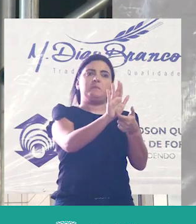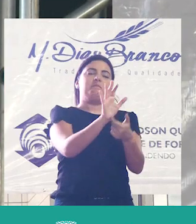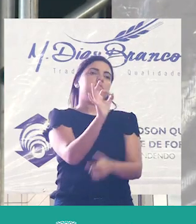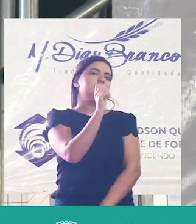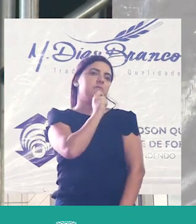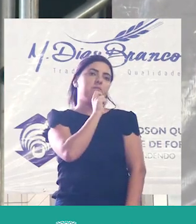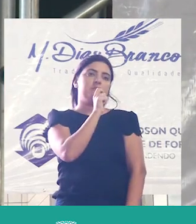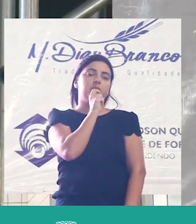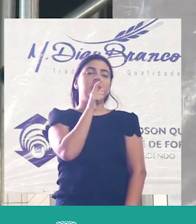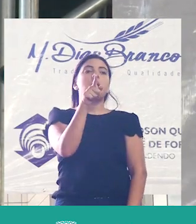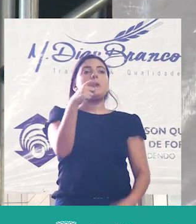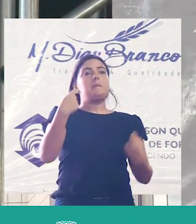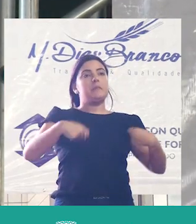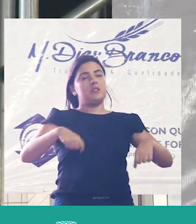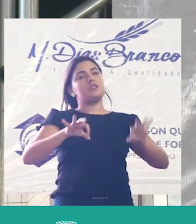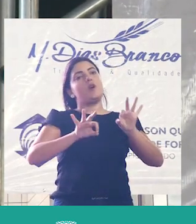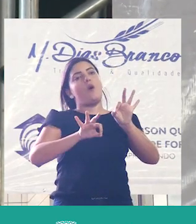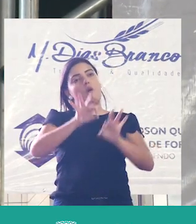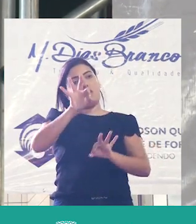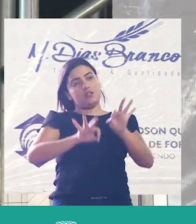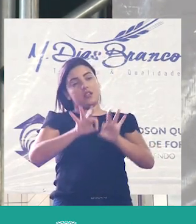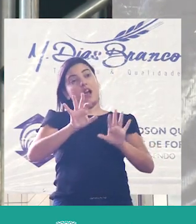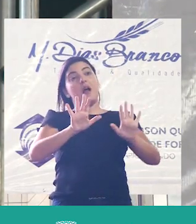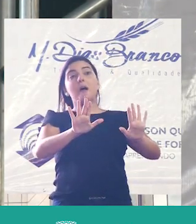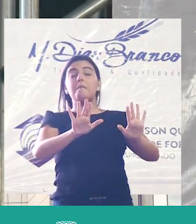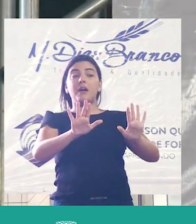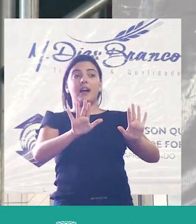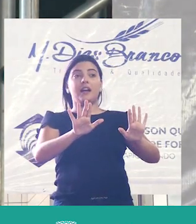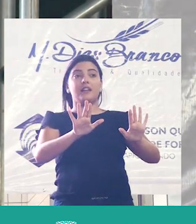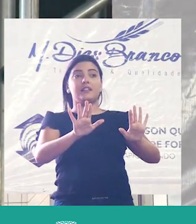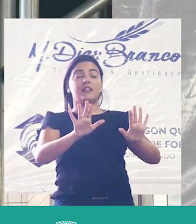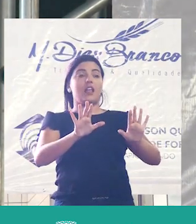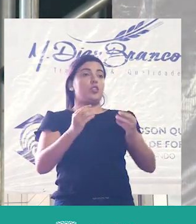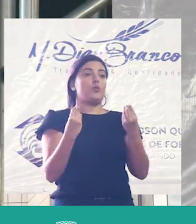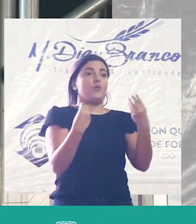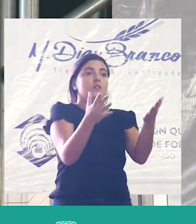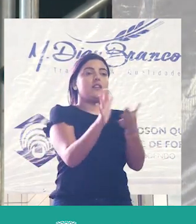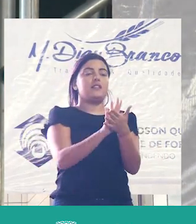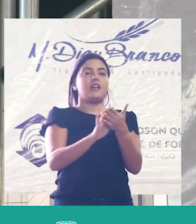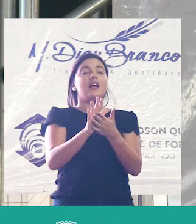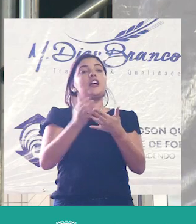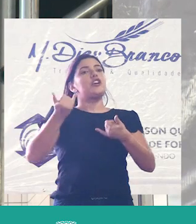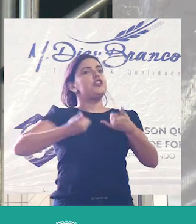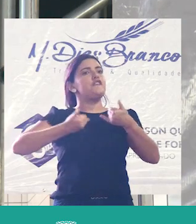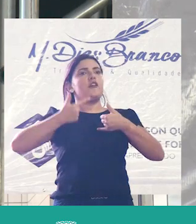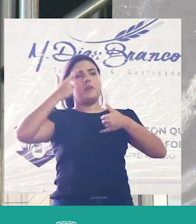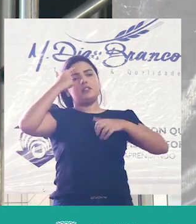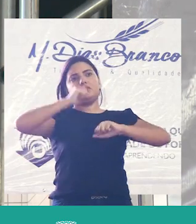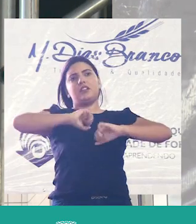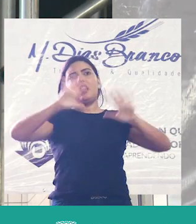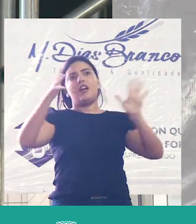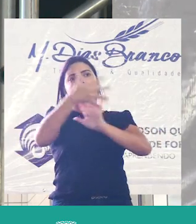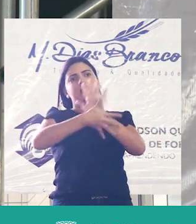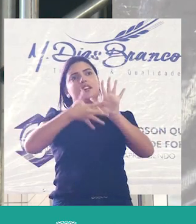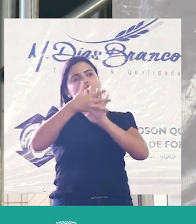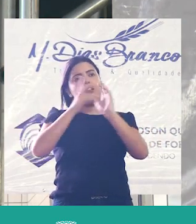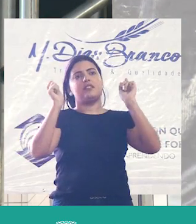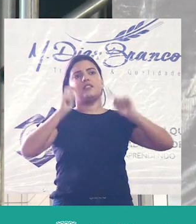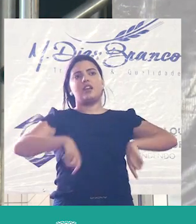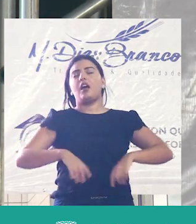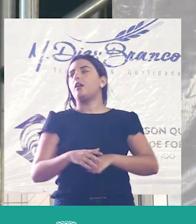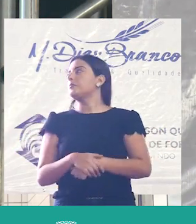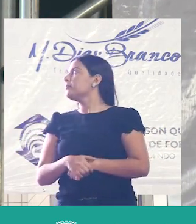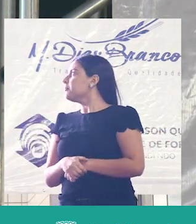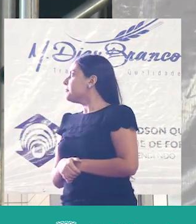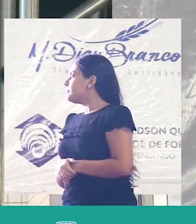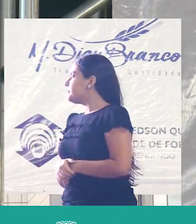questão, então você teria que montar. Mas apesar dela não ter sido dada, as informações estão todas no texto para você montar. Olha o que